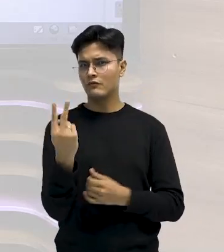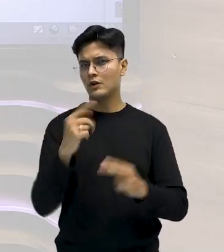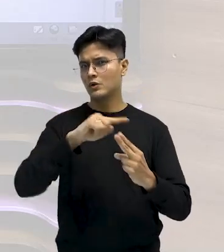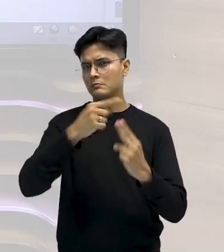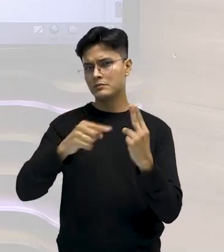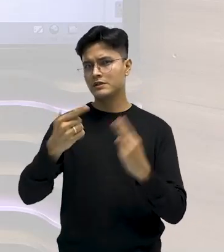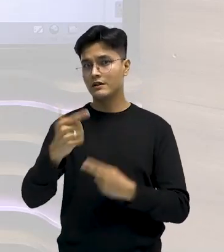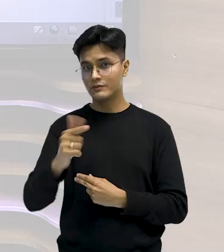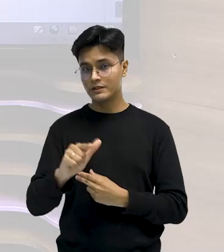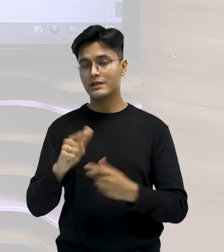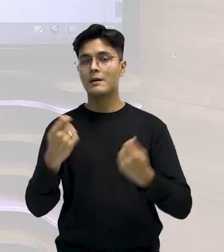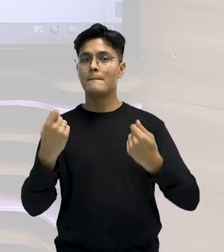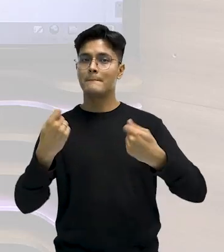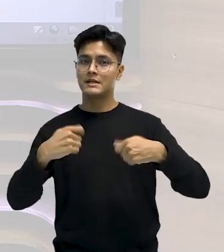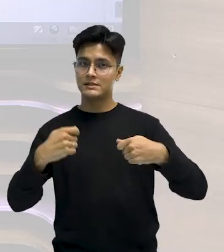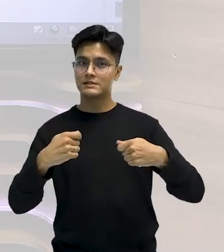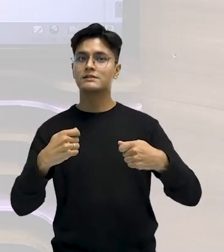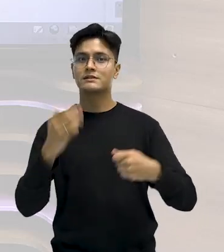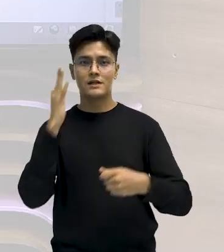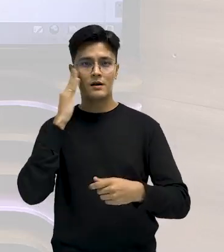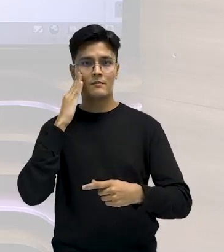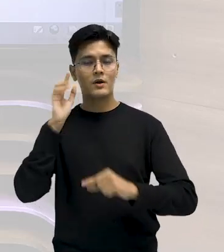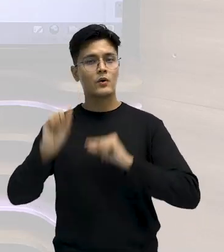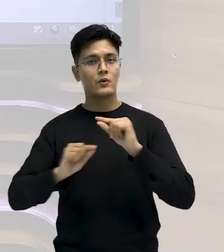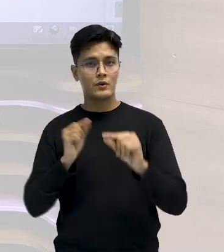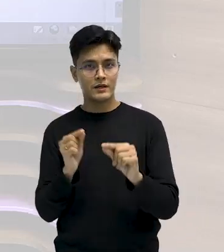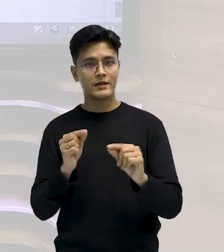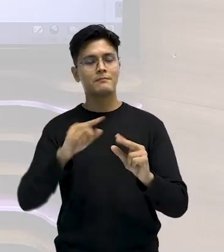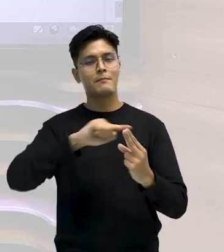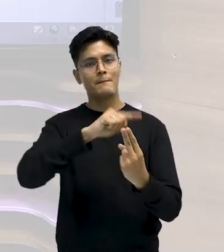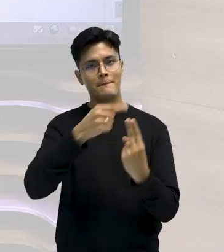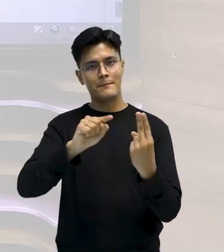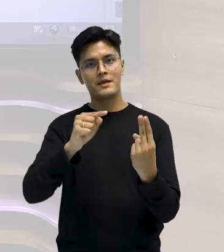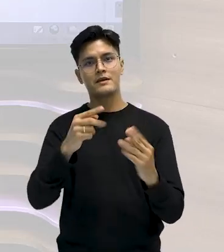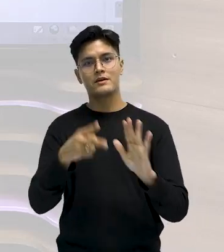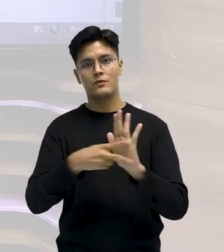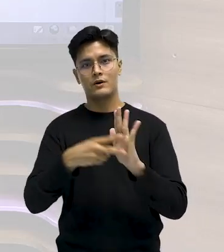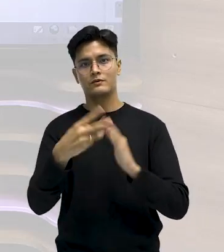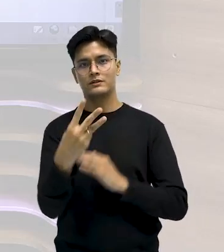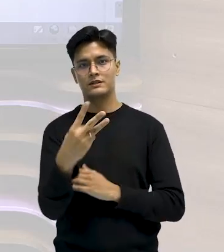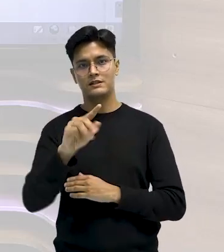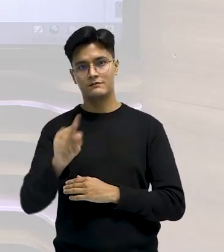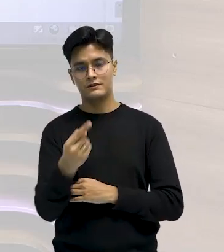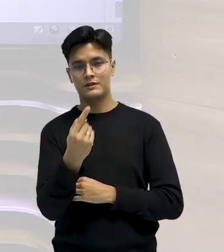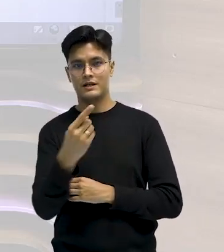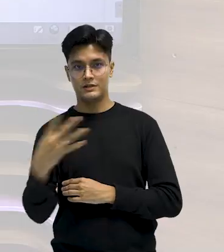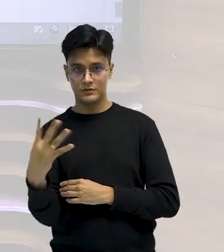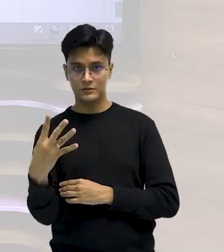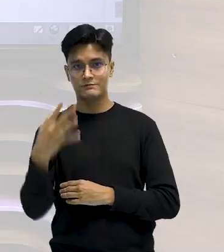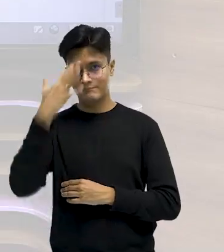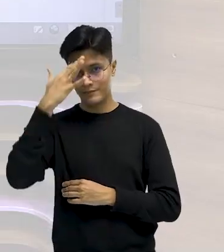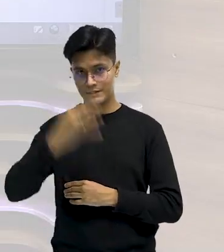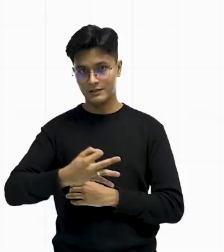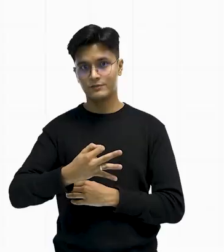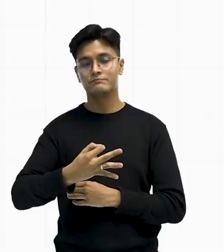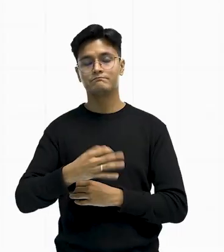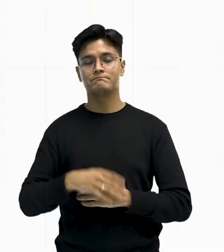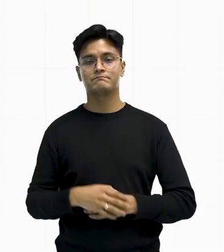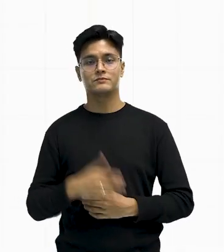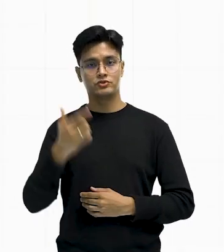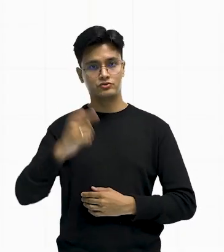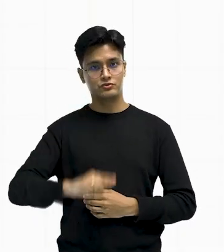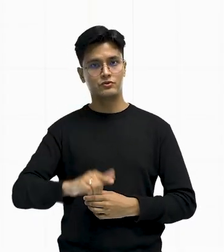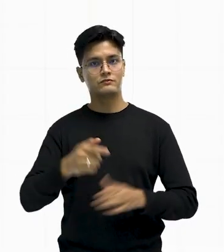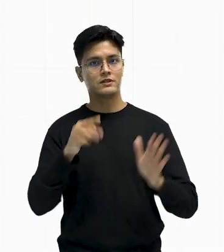considerar obrigatoriamente o π igual a 3,14. Beleza, pessoal? Compreendido aí? Vamos seguir de volta aqui